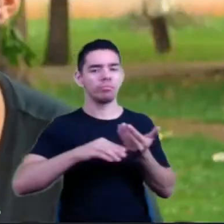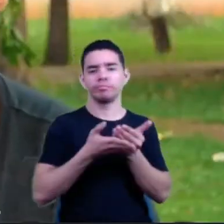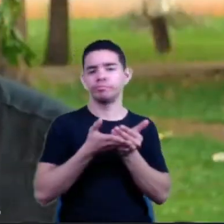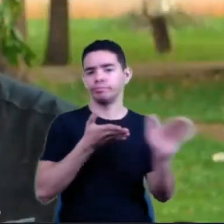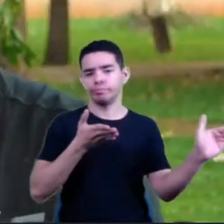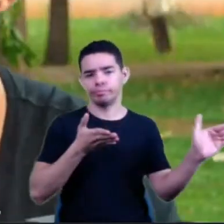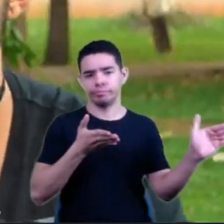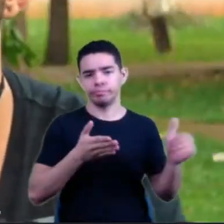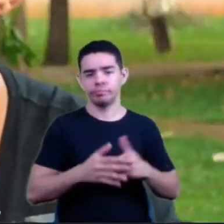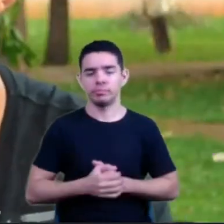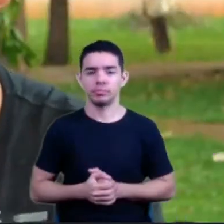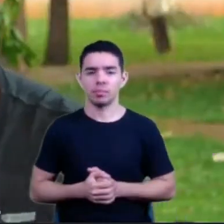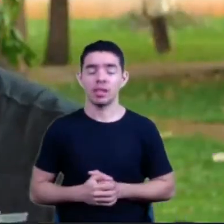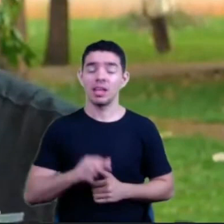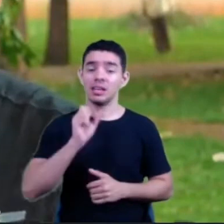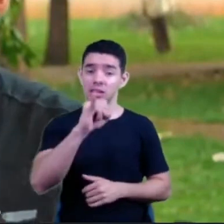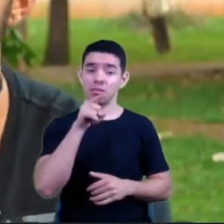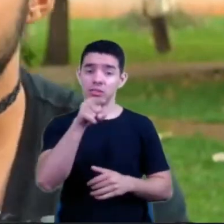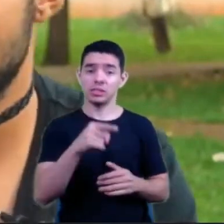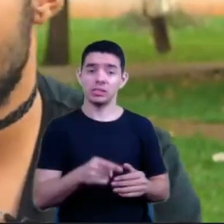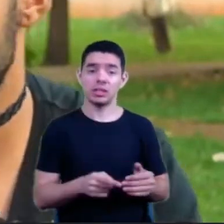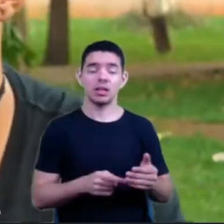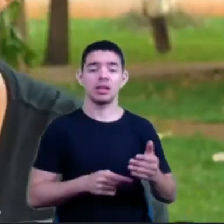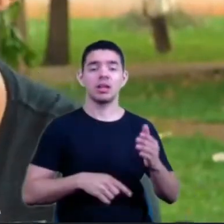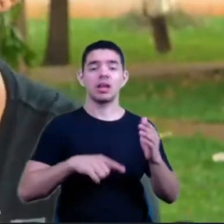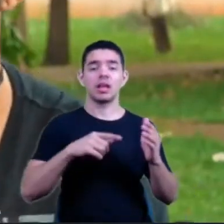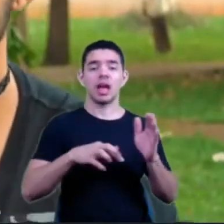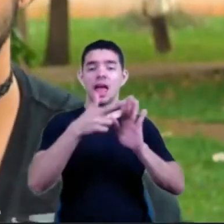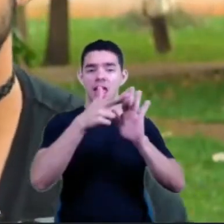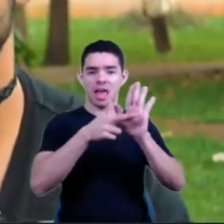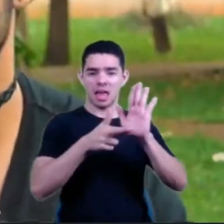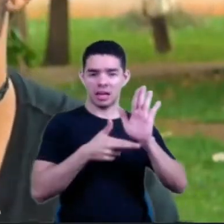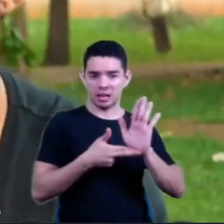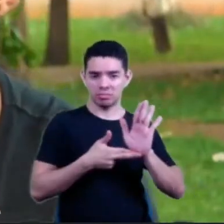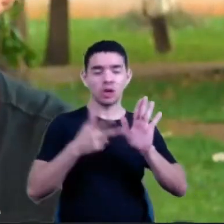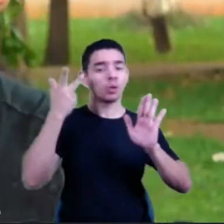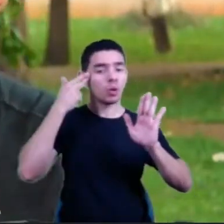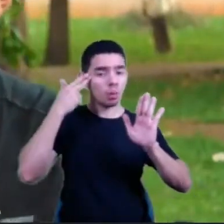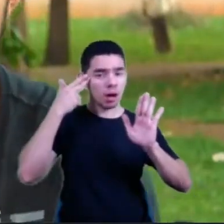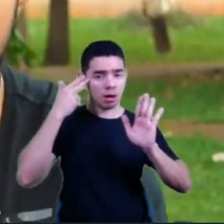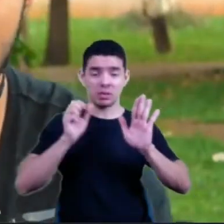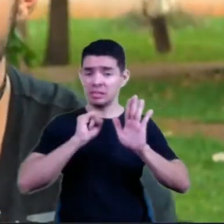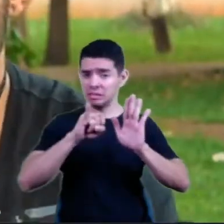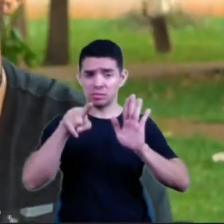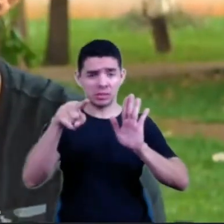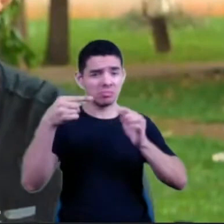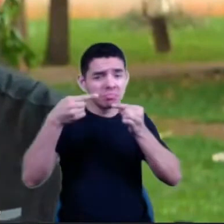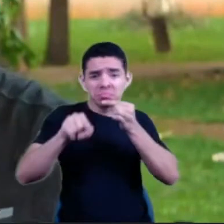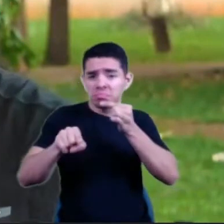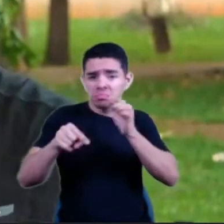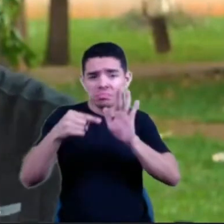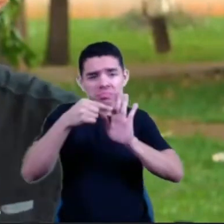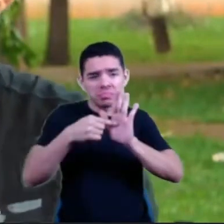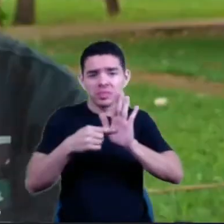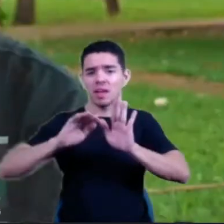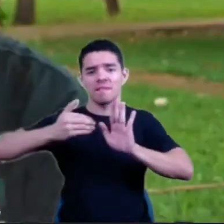define um padrão de normalidade, você coloca sobre a margem tudo que não se encaixa dentro desse padrão. A escola é um exemplo